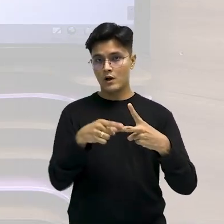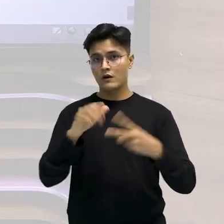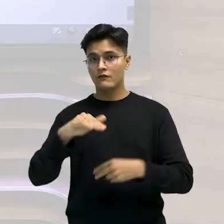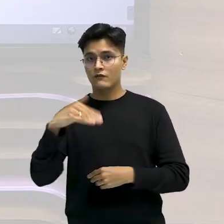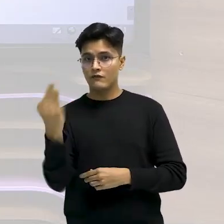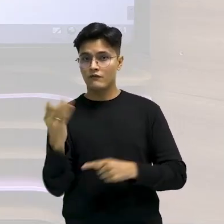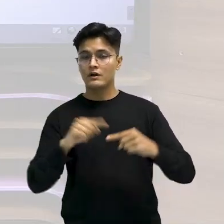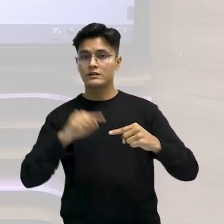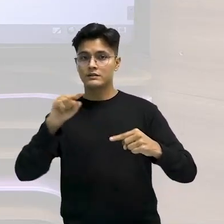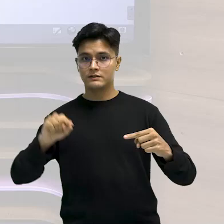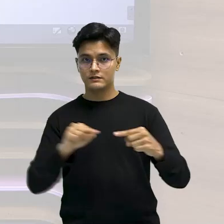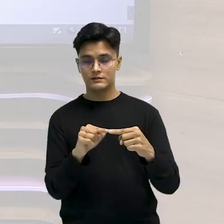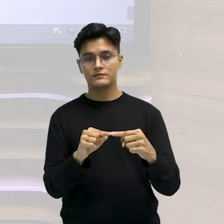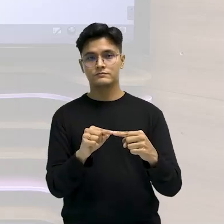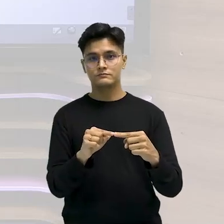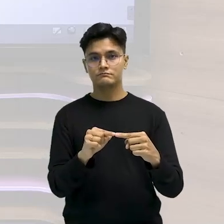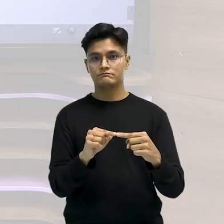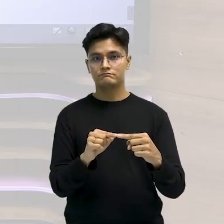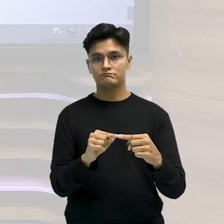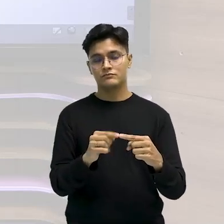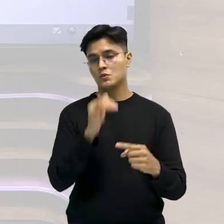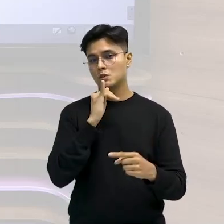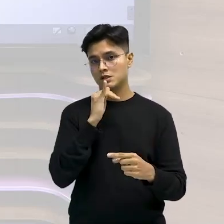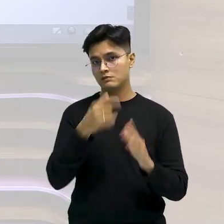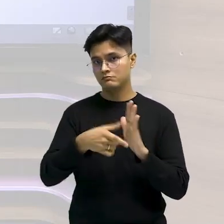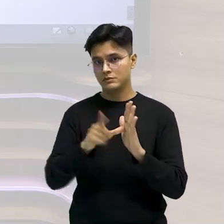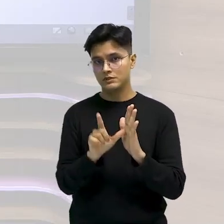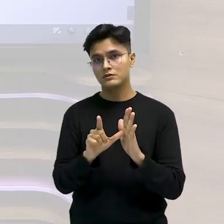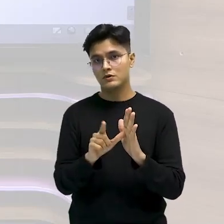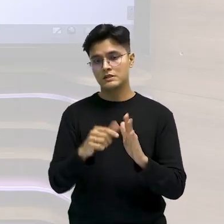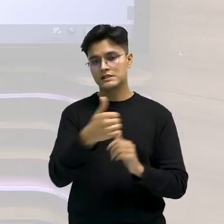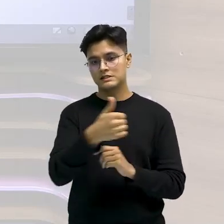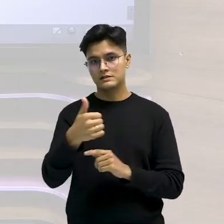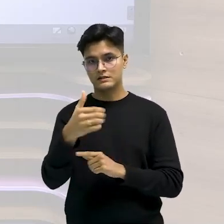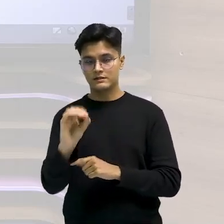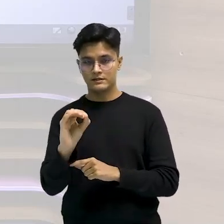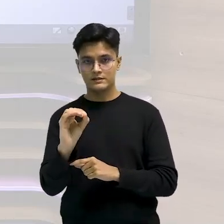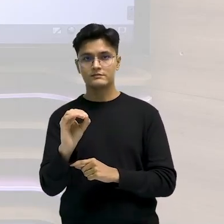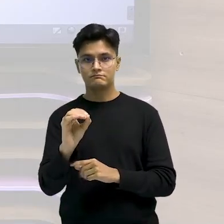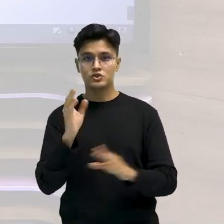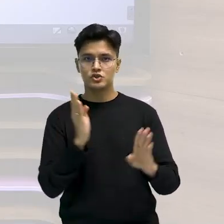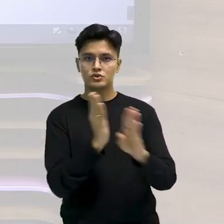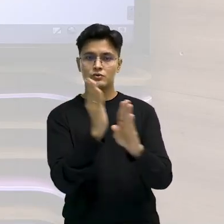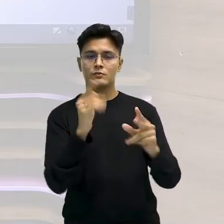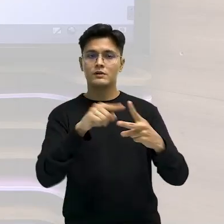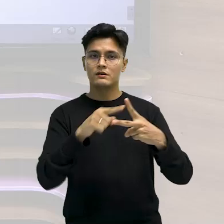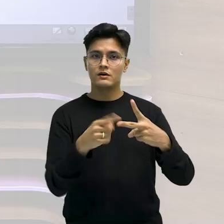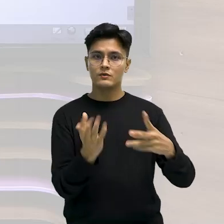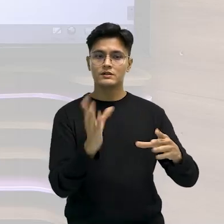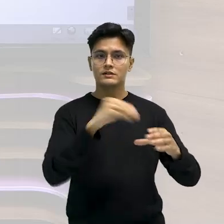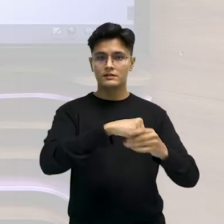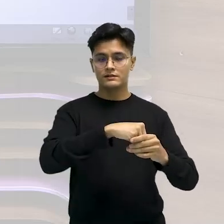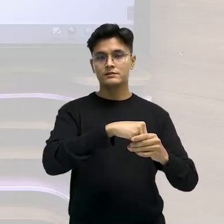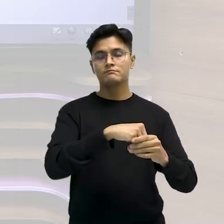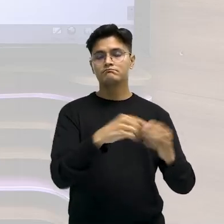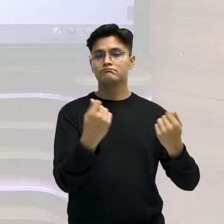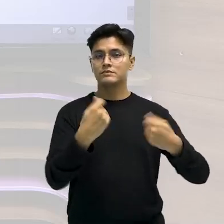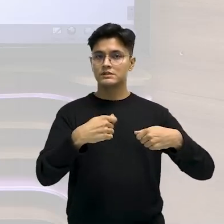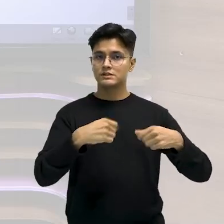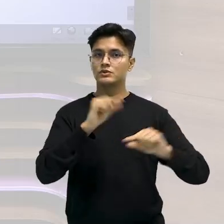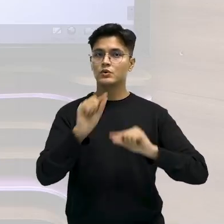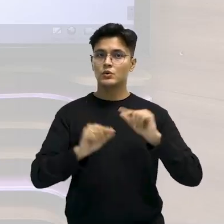ângulo externo, nesse caso aqui, é 110 graus. Para você descobrir o ângulo interno, aqui, é só